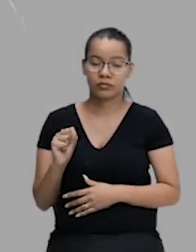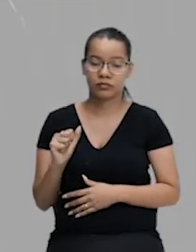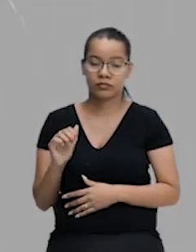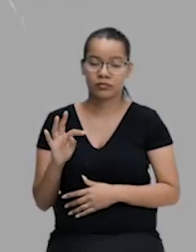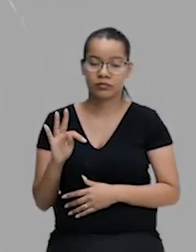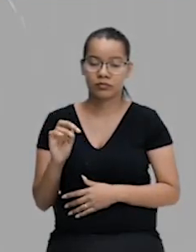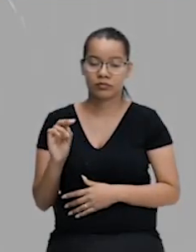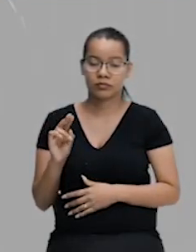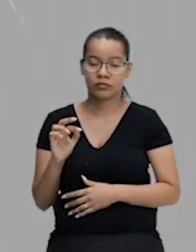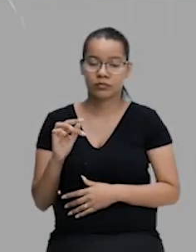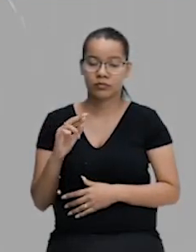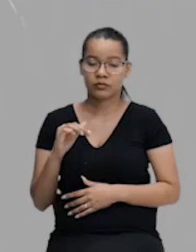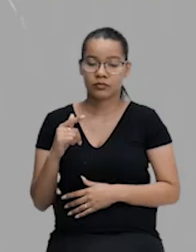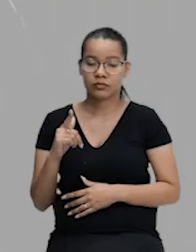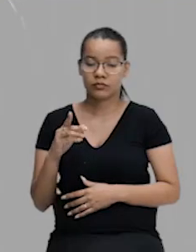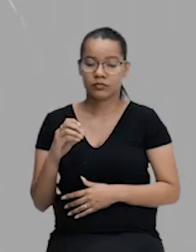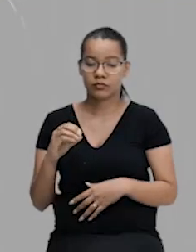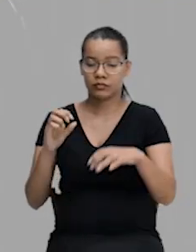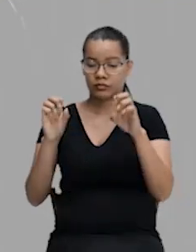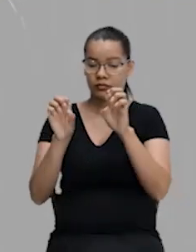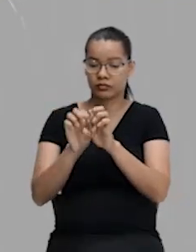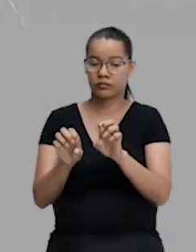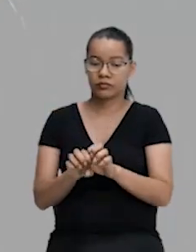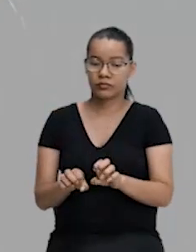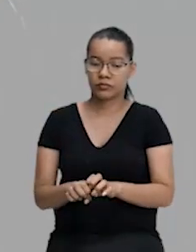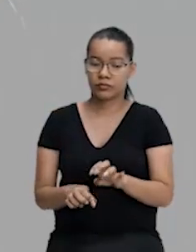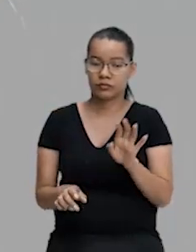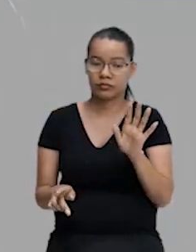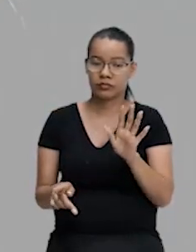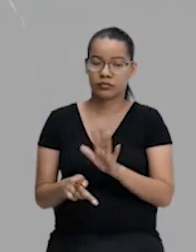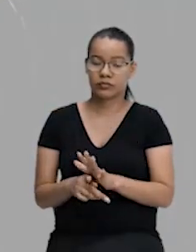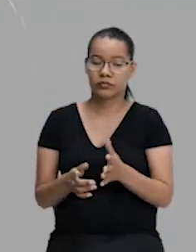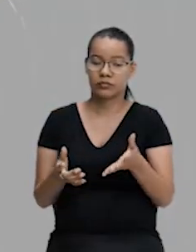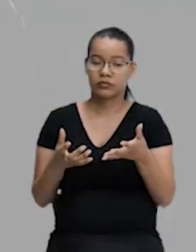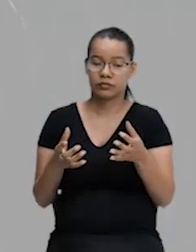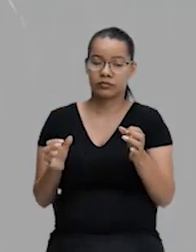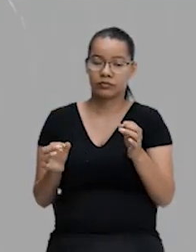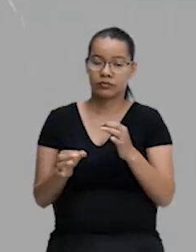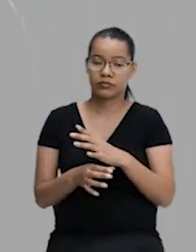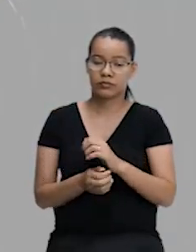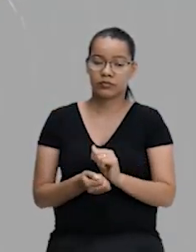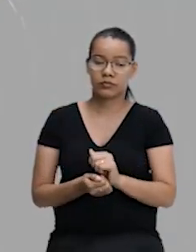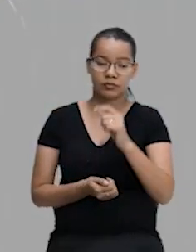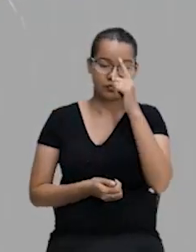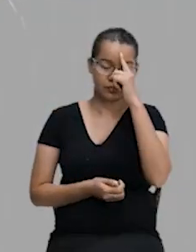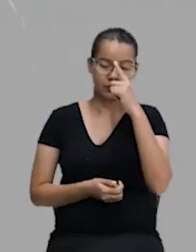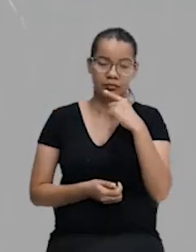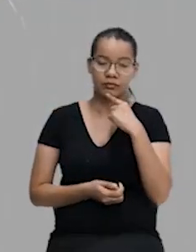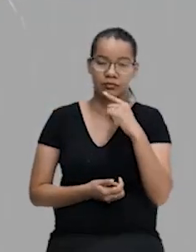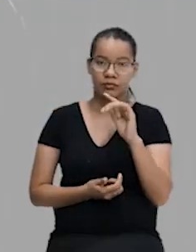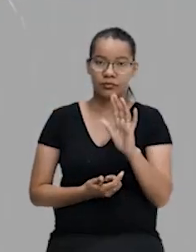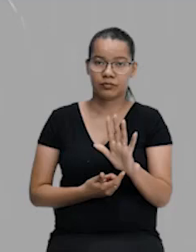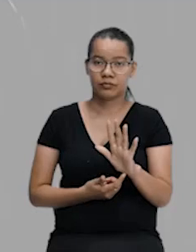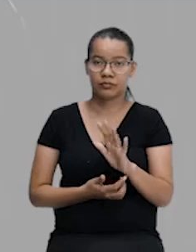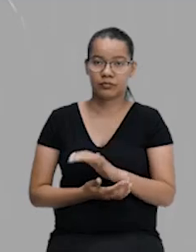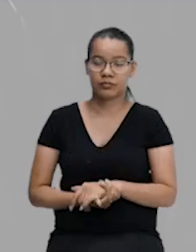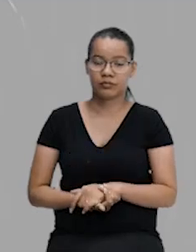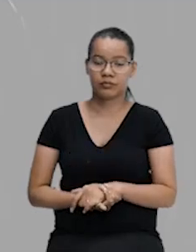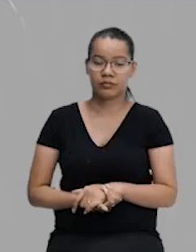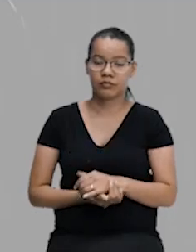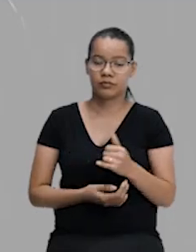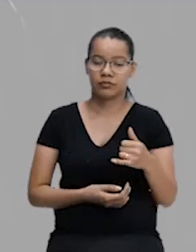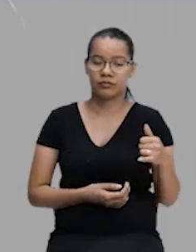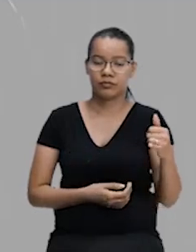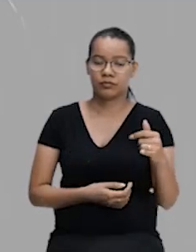aquela estrutura possui, certo? Eu queria fechar com essa figura aqui. O óleo